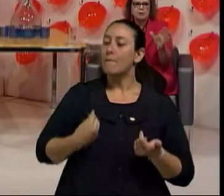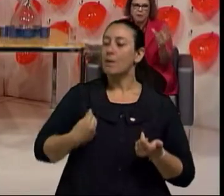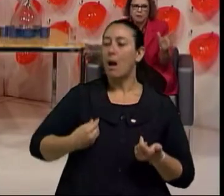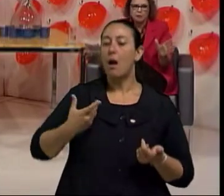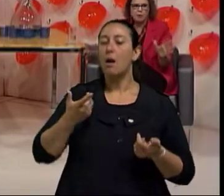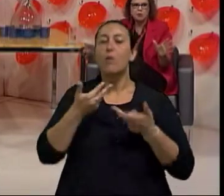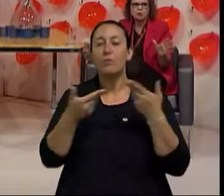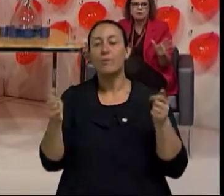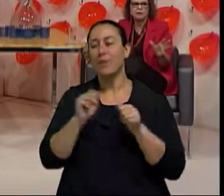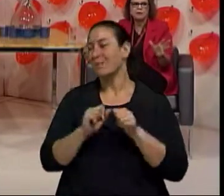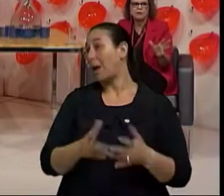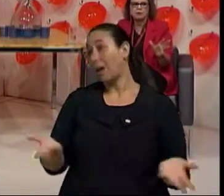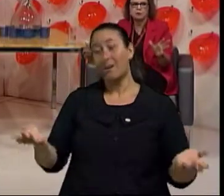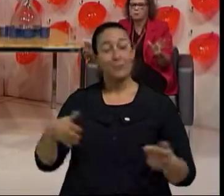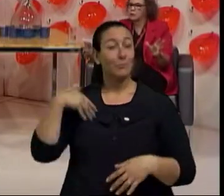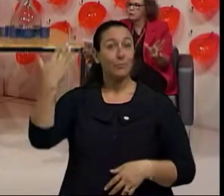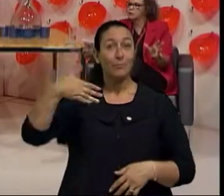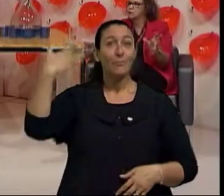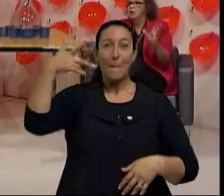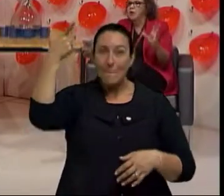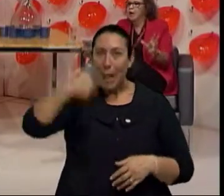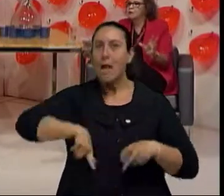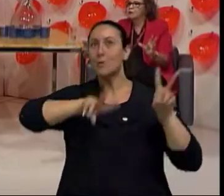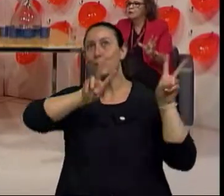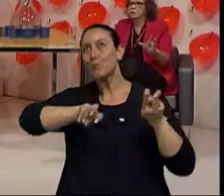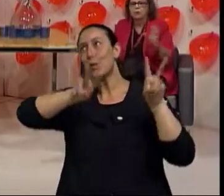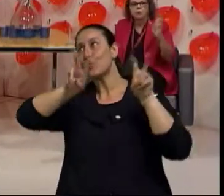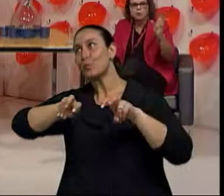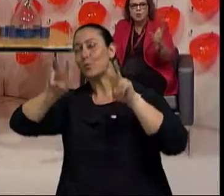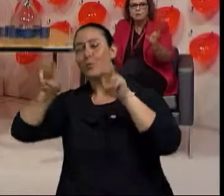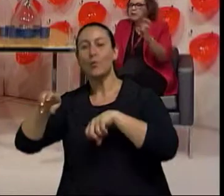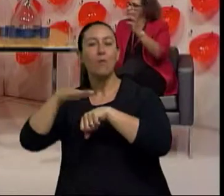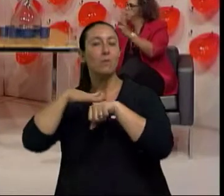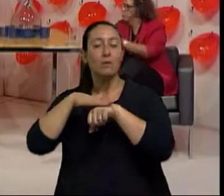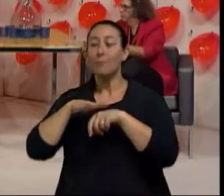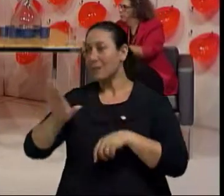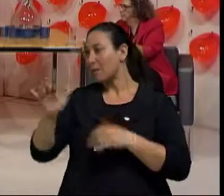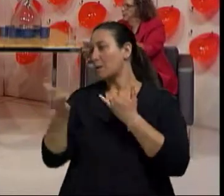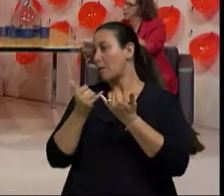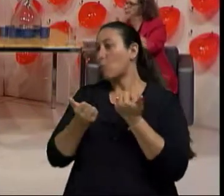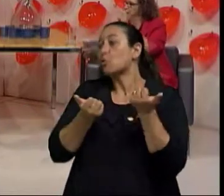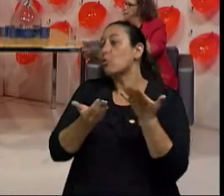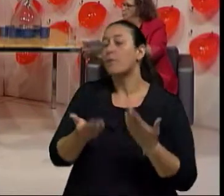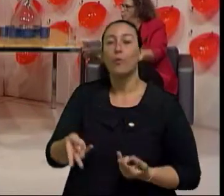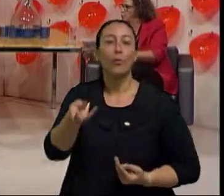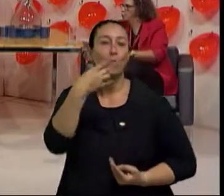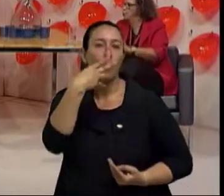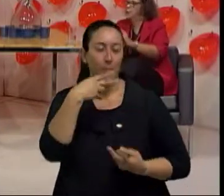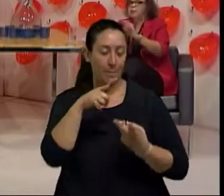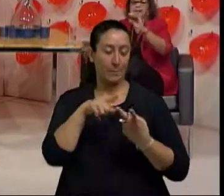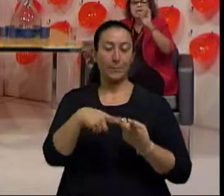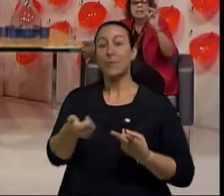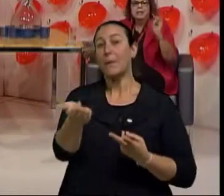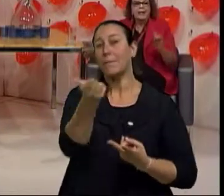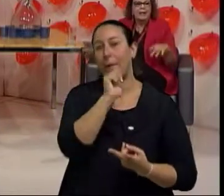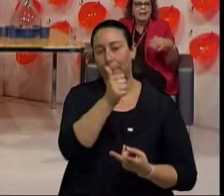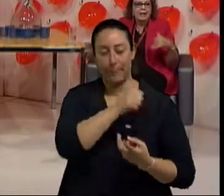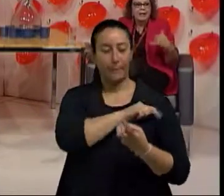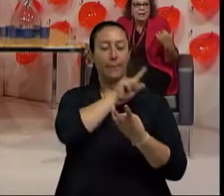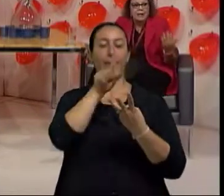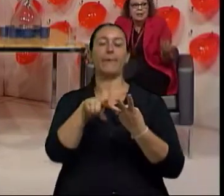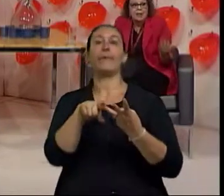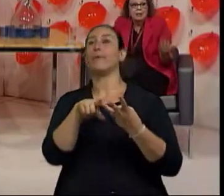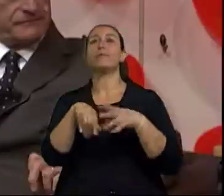programa, provavelmente a gente vai fazer até tocando nesse assunto. A questão assim, um jovem que fuma, que bebe muito, né?